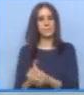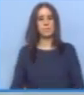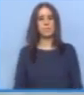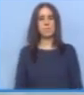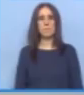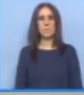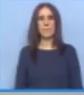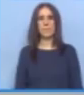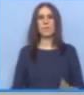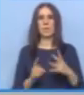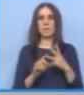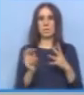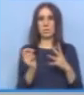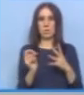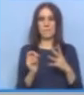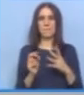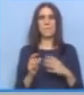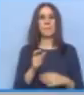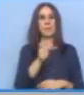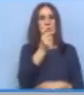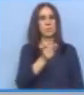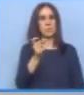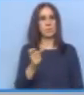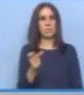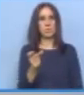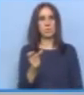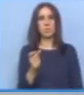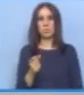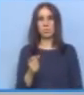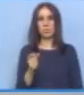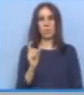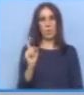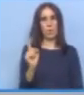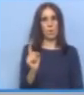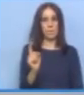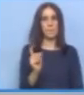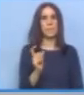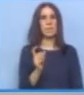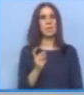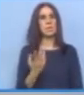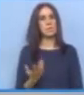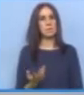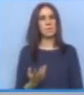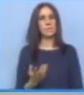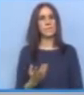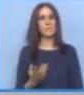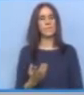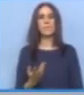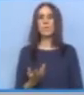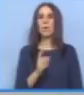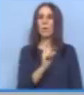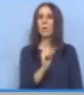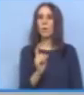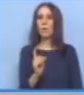Em terceiro lugar, as pessoas, os enviados, são